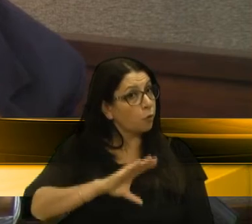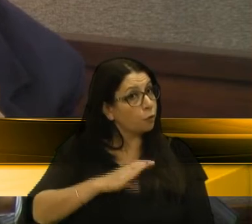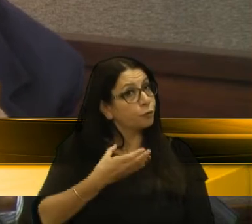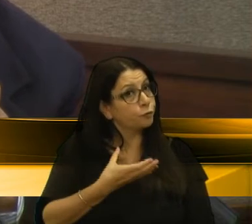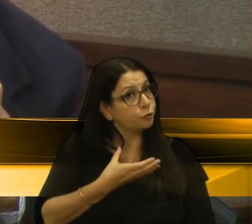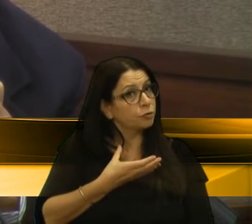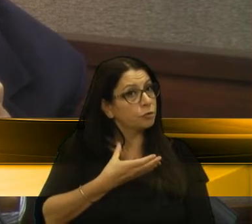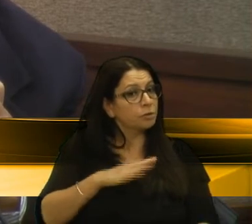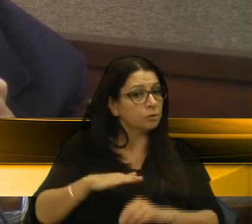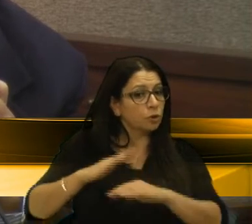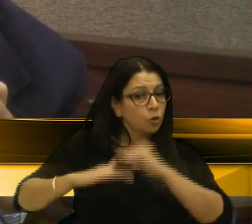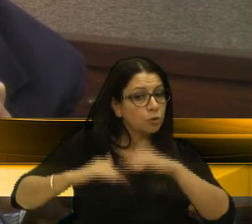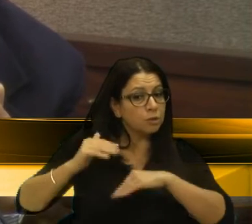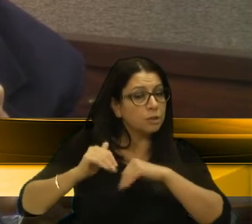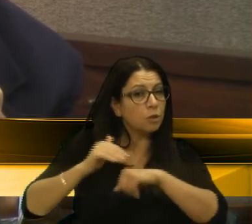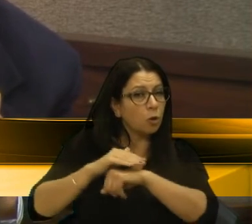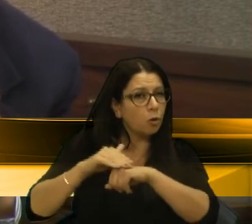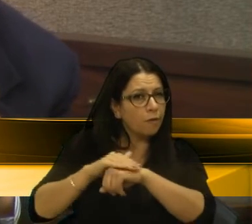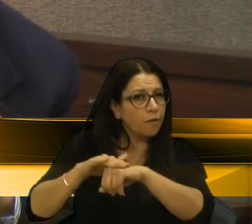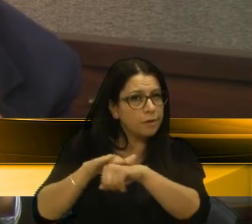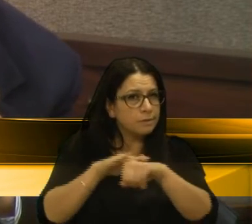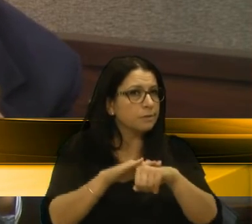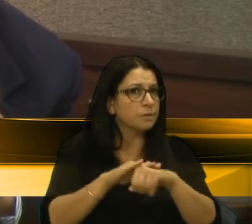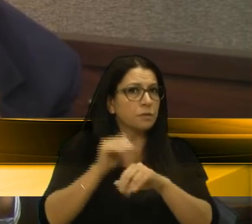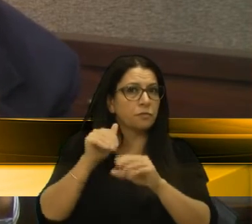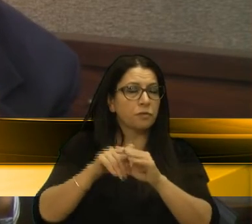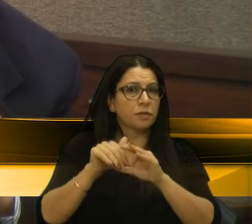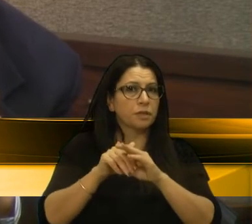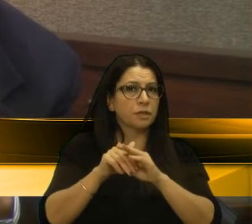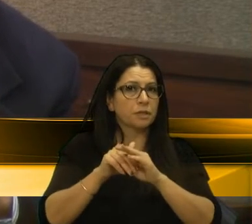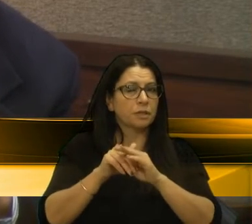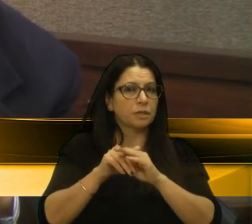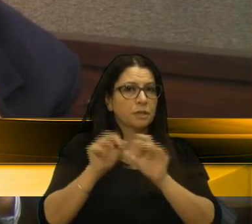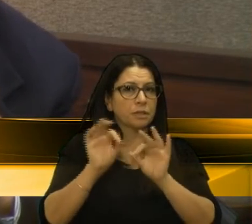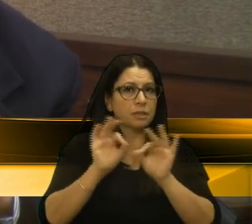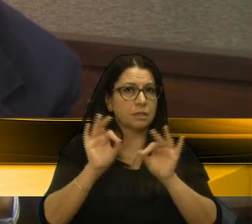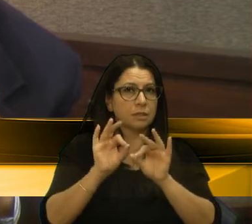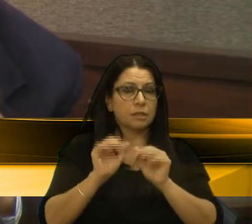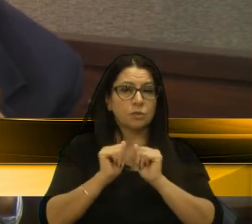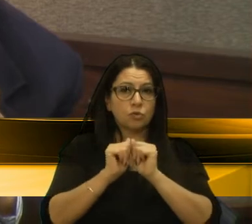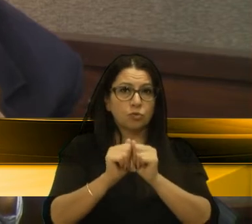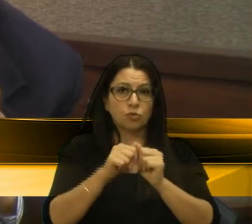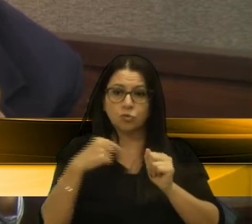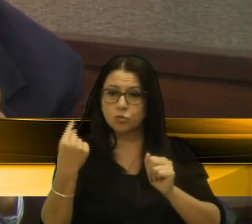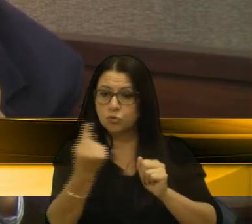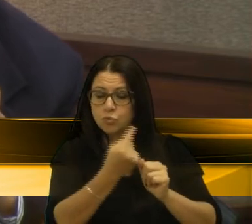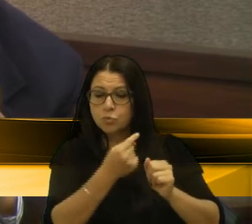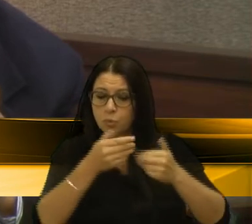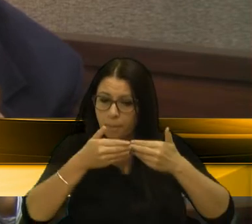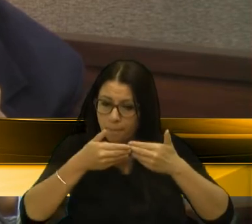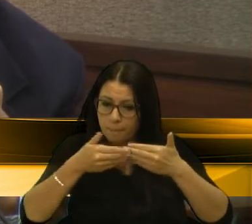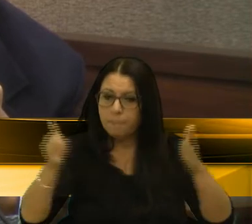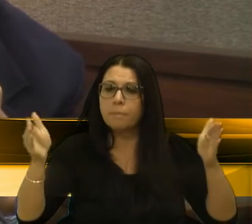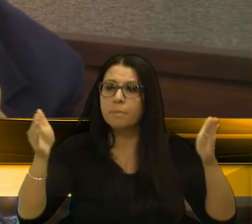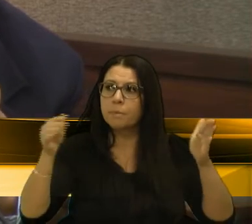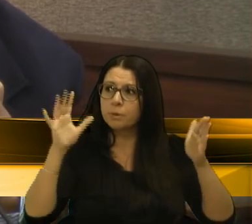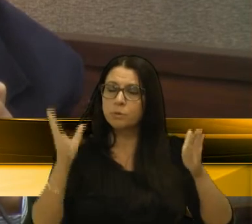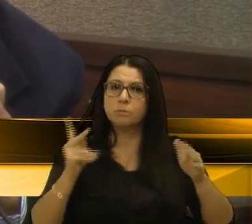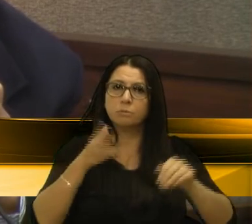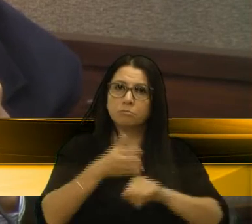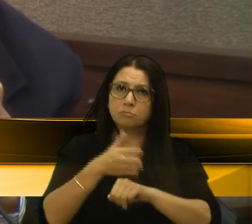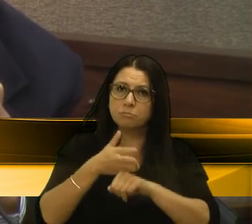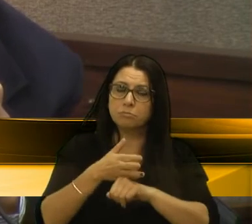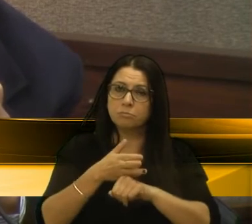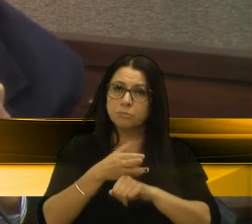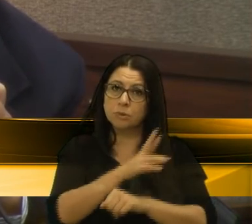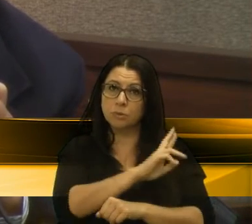com diálogo, votadas sem um gradil na frente da Assembleia, portas abertas, ou seja, o